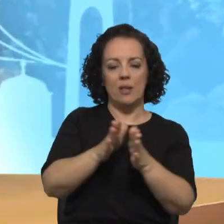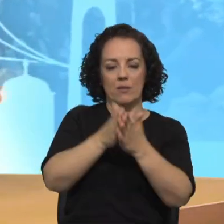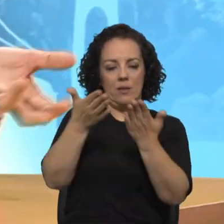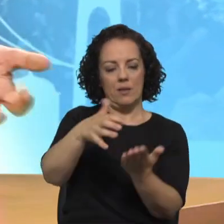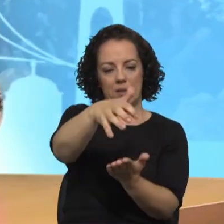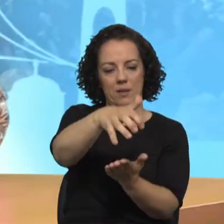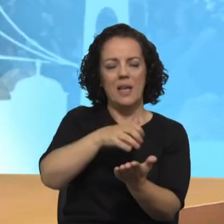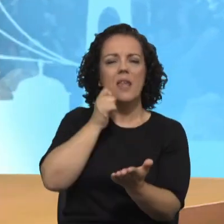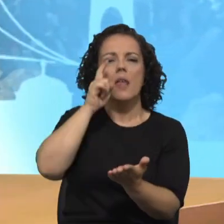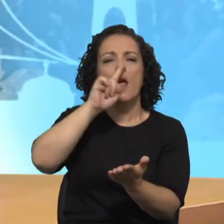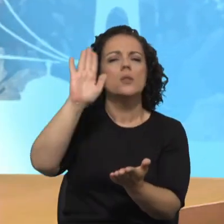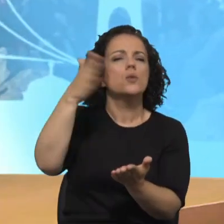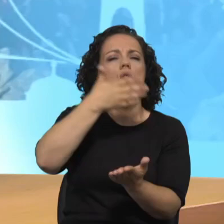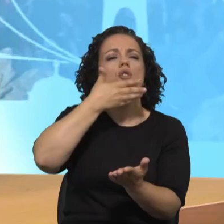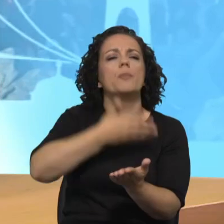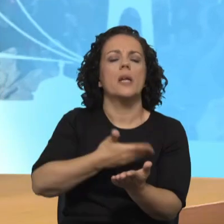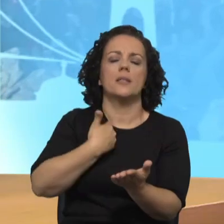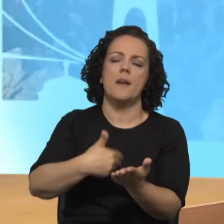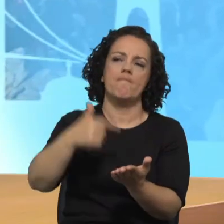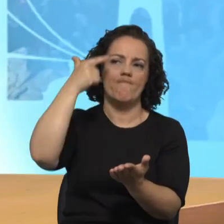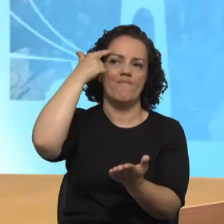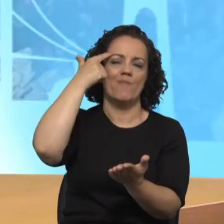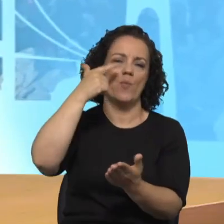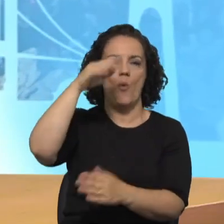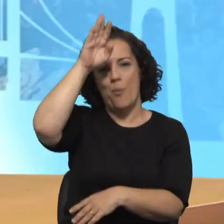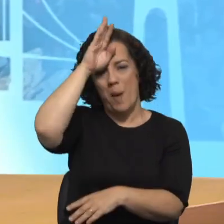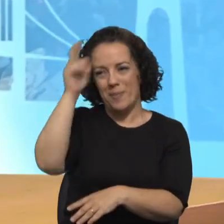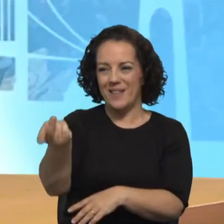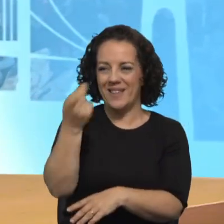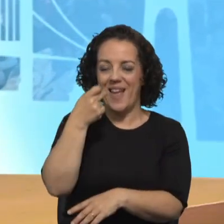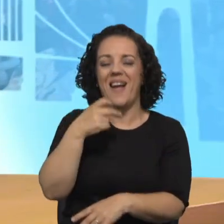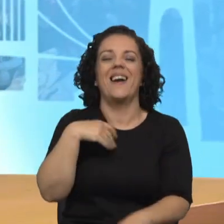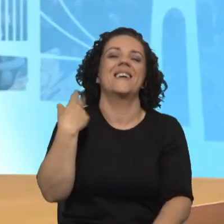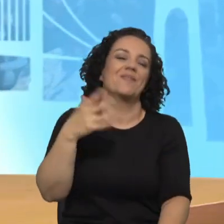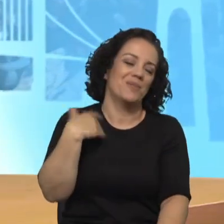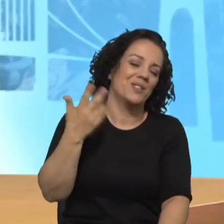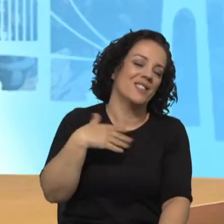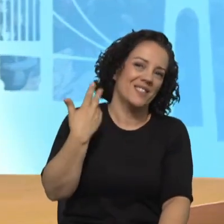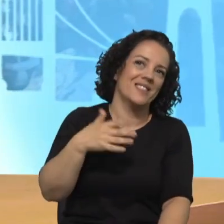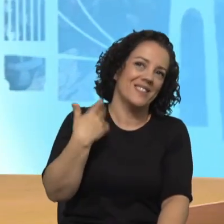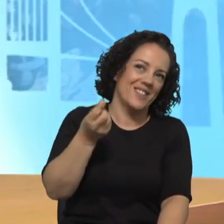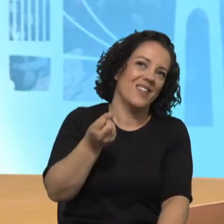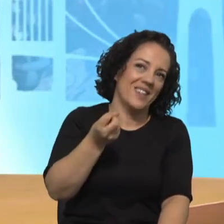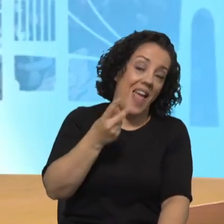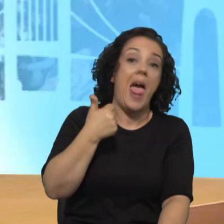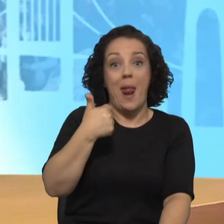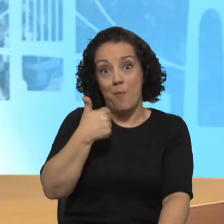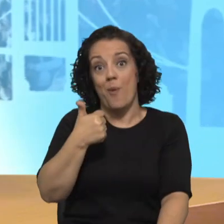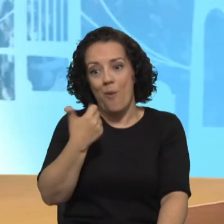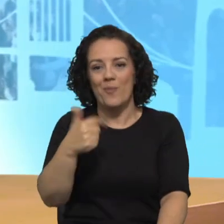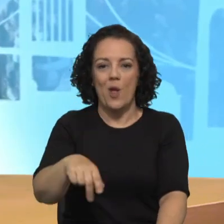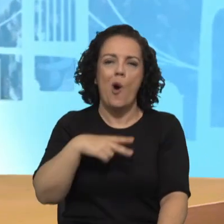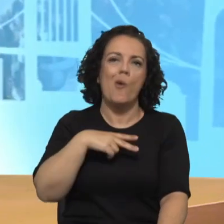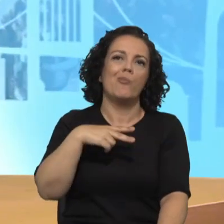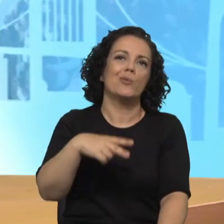jornadas? Só o Papa Francisco. Quando eu disse, houve assim uma reação tipo, pois, está bem. Está bem, pois era bom, era. Porque em Portugal, que eu